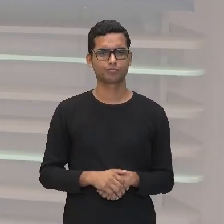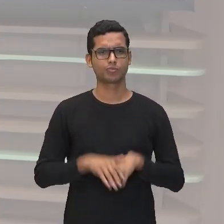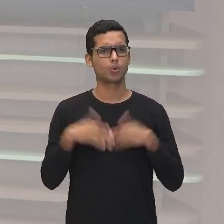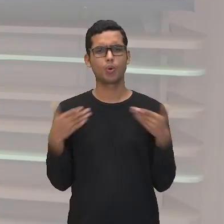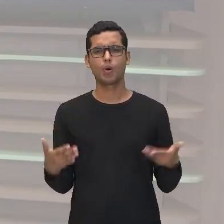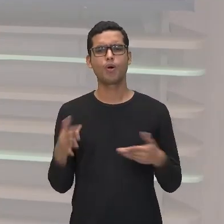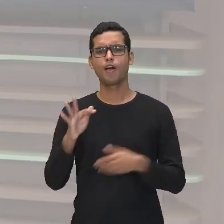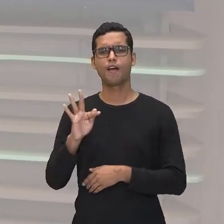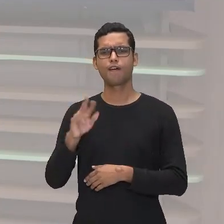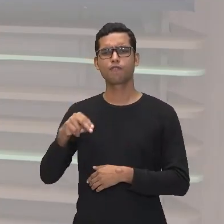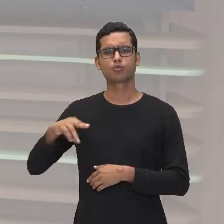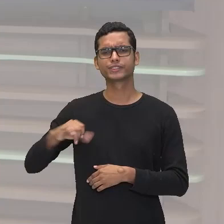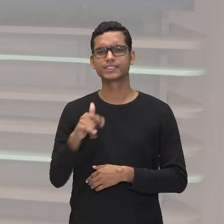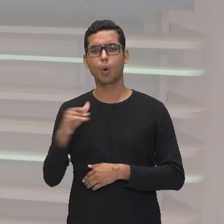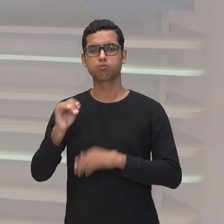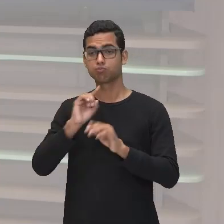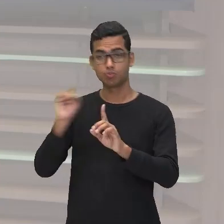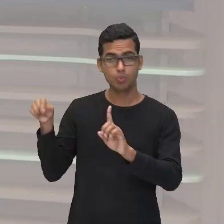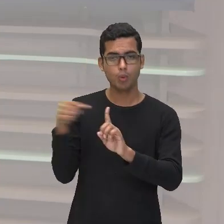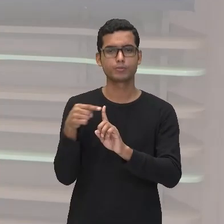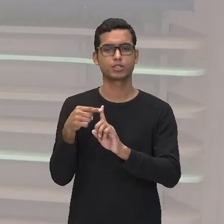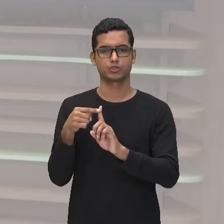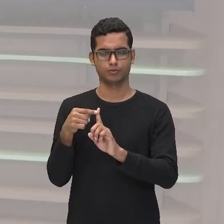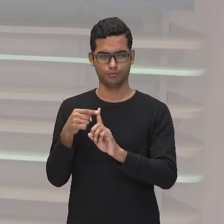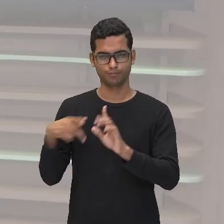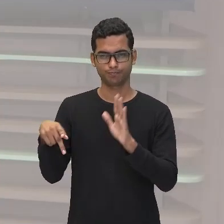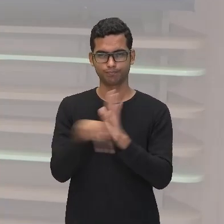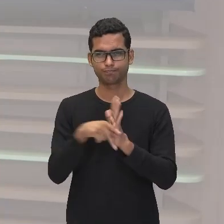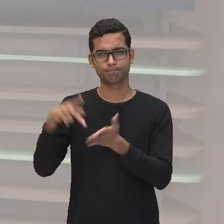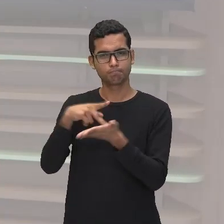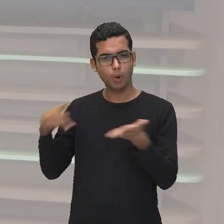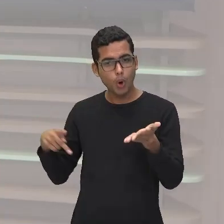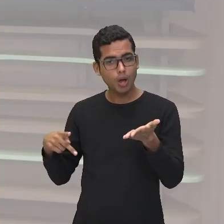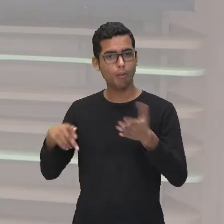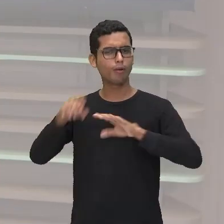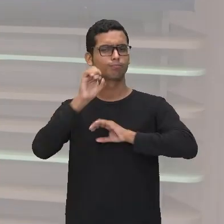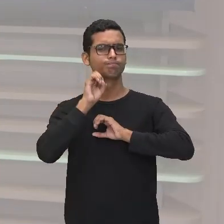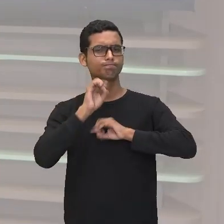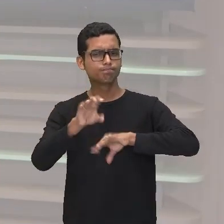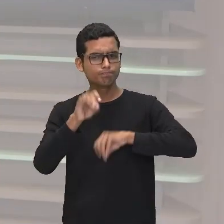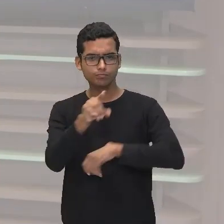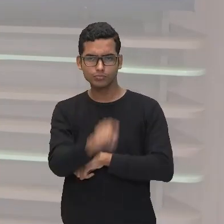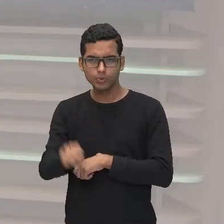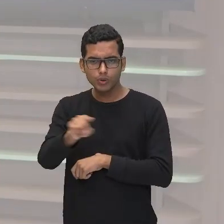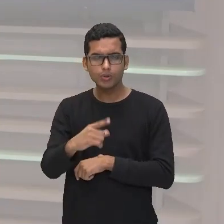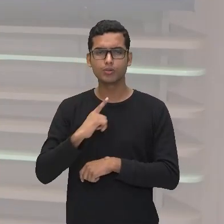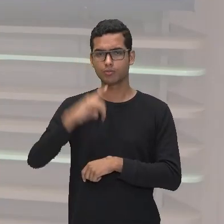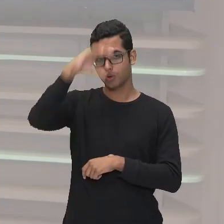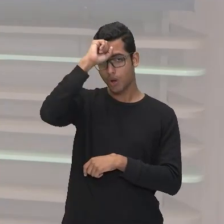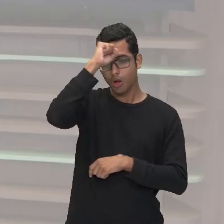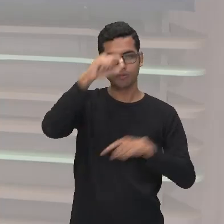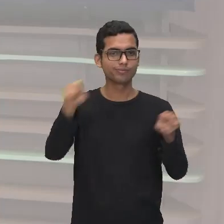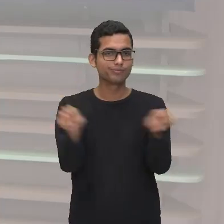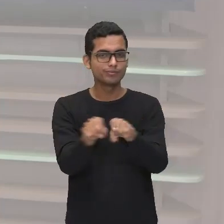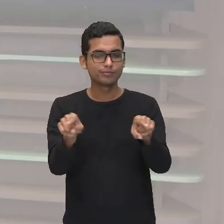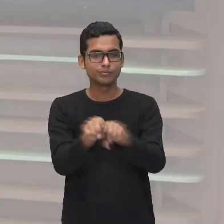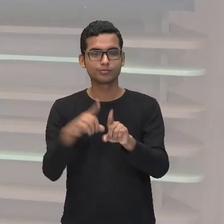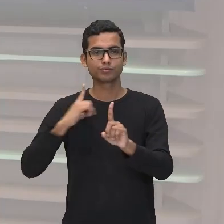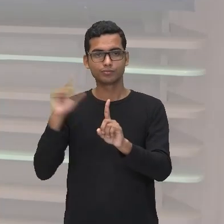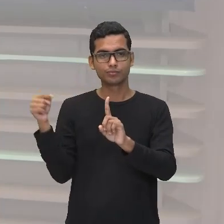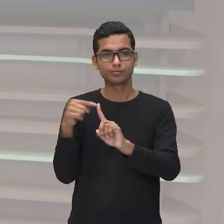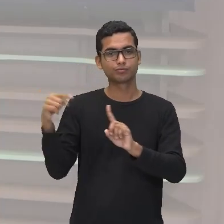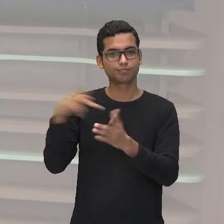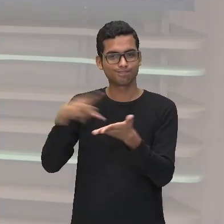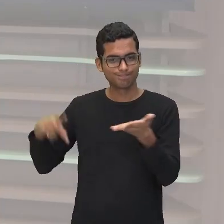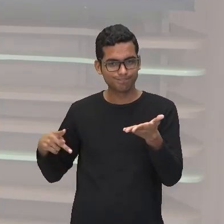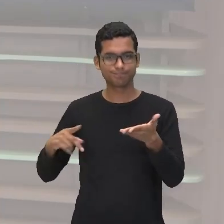então, a função do poema? O poema serve para te educar e também para cumprir uma função poética, né?